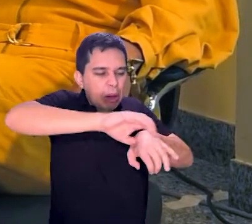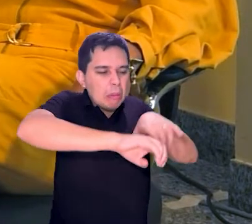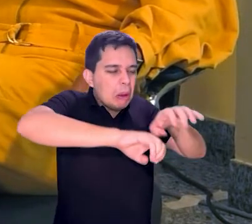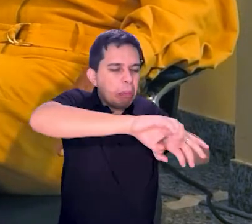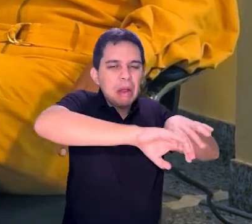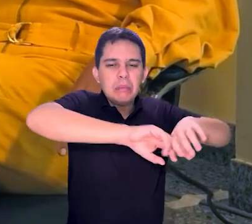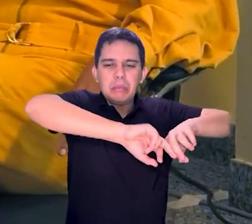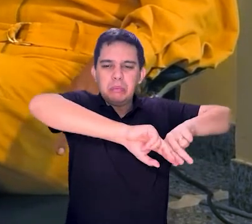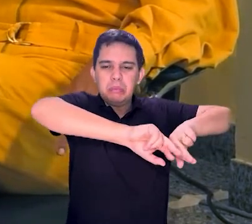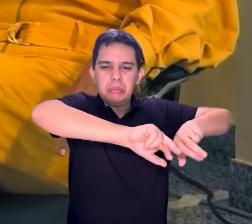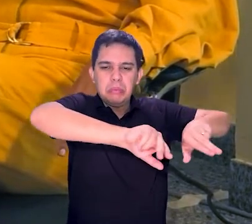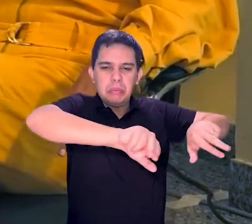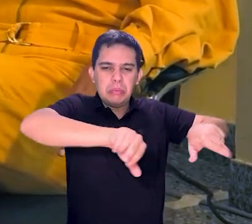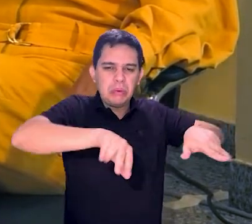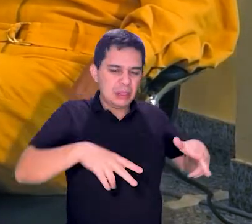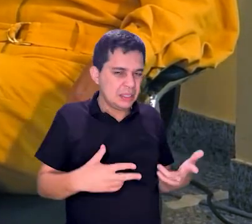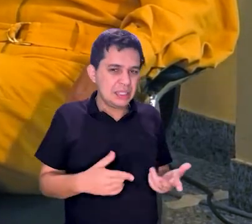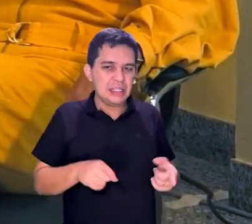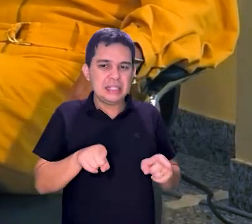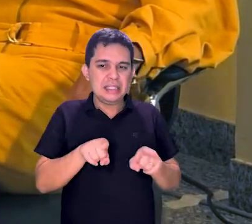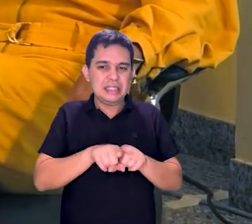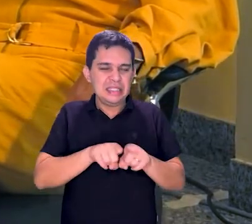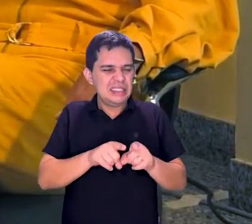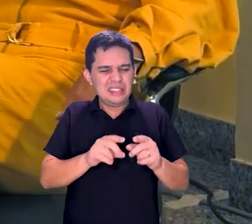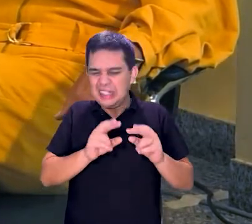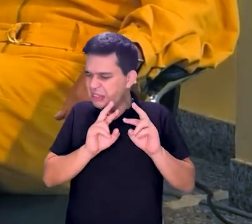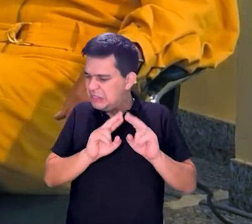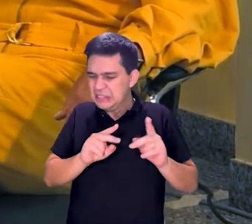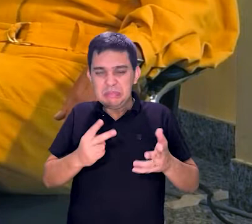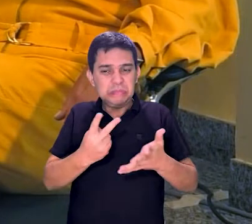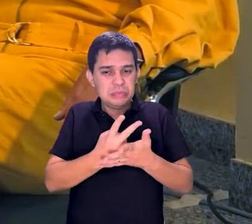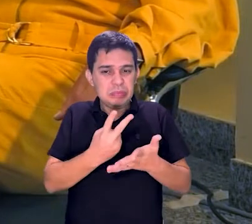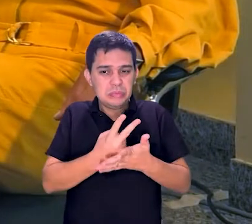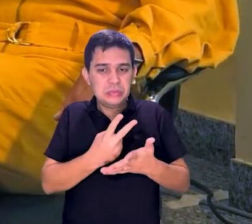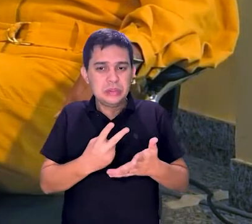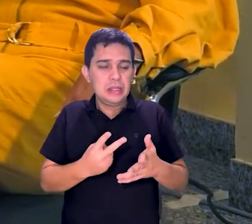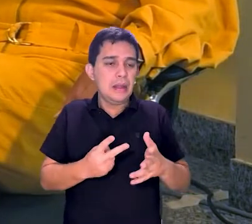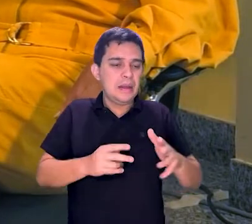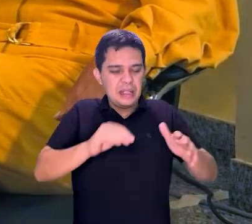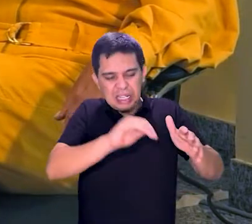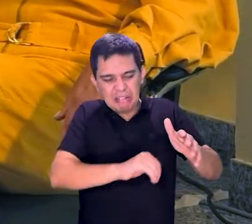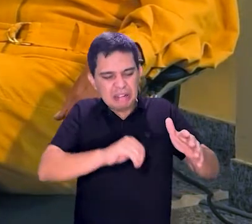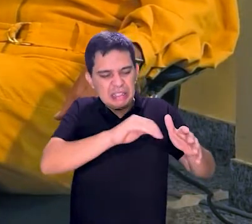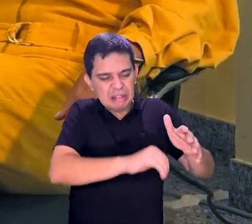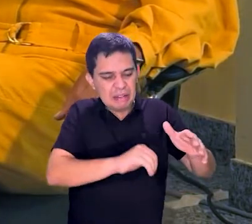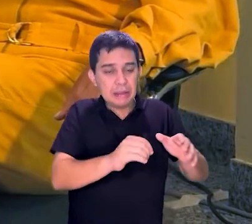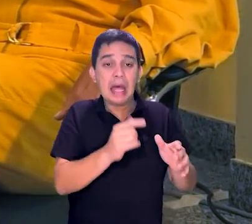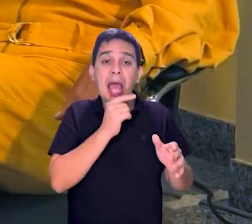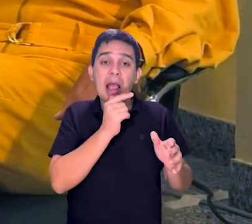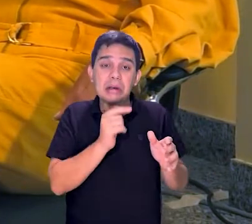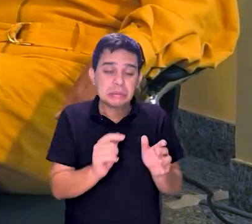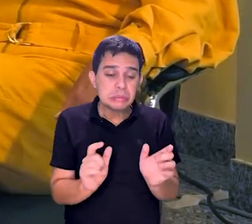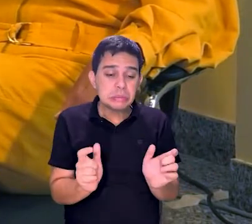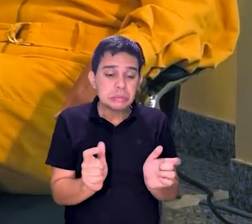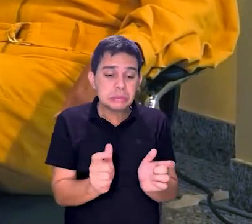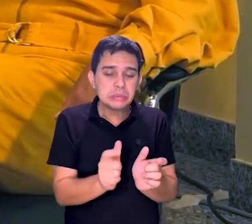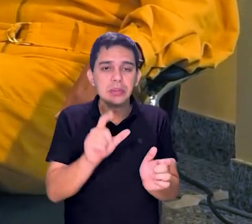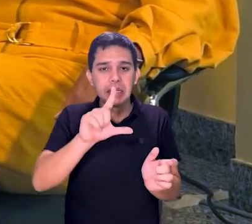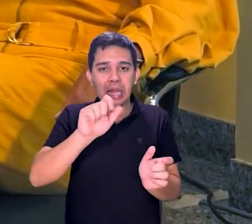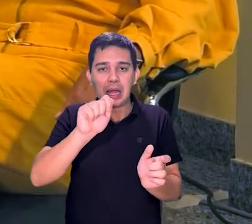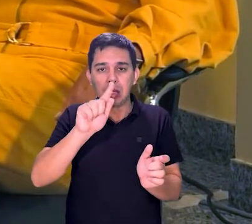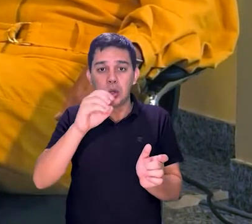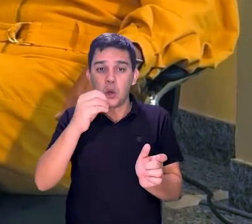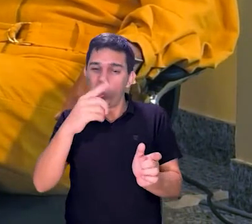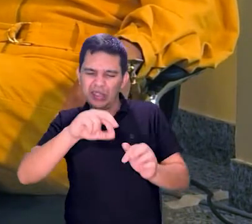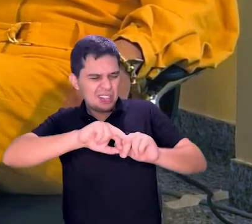dos marnés, que são aquelas áreas de salinas, que as pessoas iam fazendo as salinas, iam crescendo para dentro da lagoa, depois conseguia a